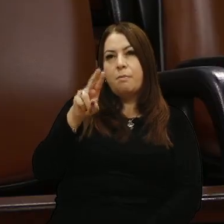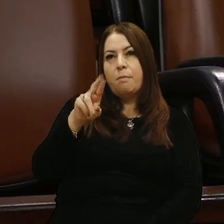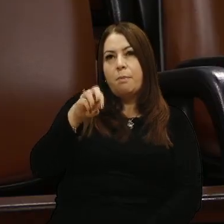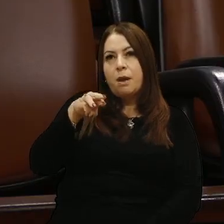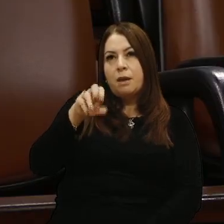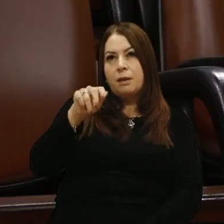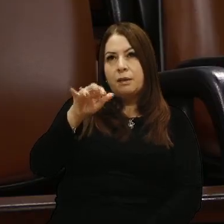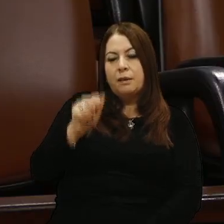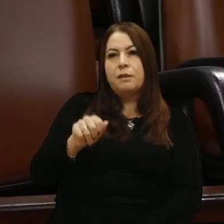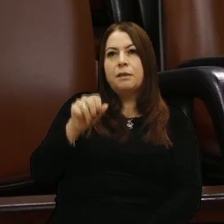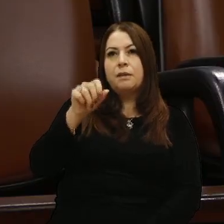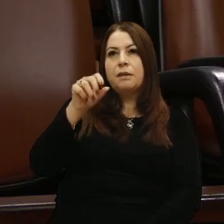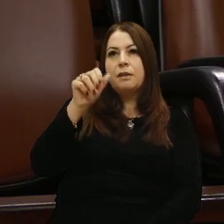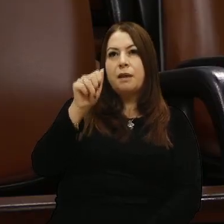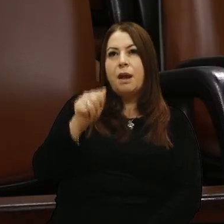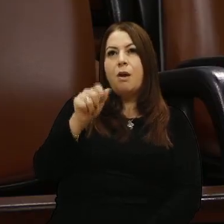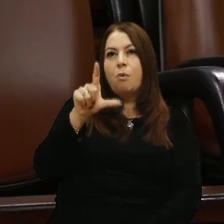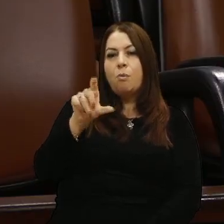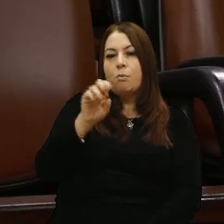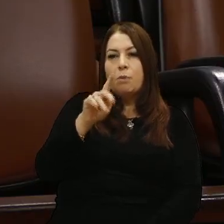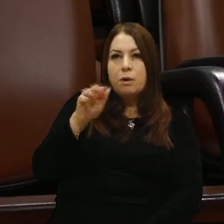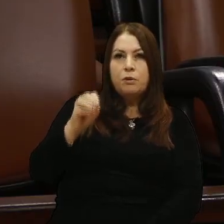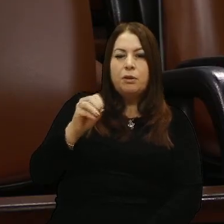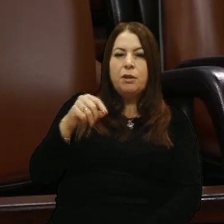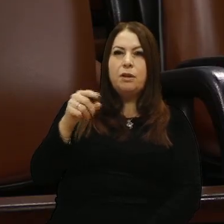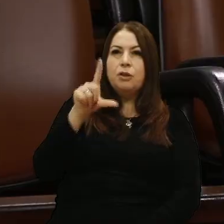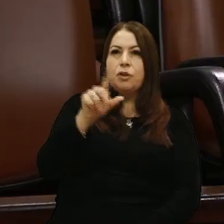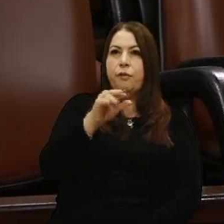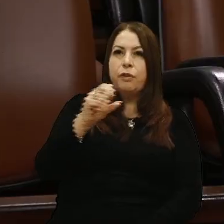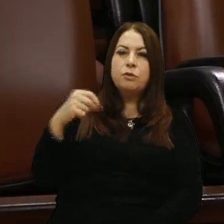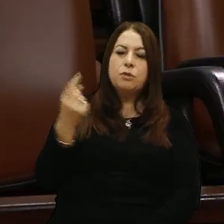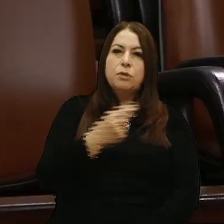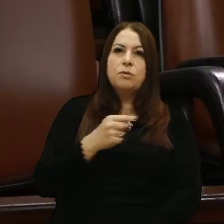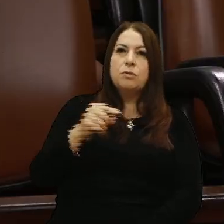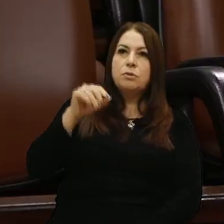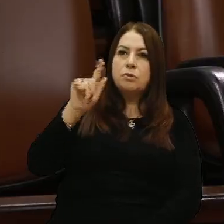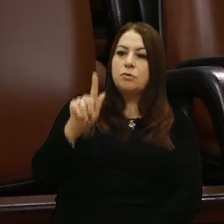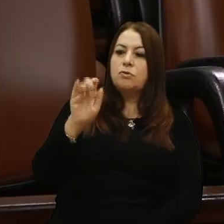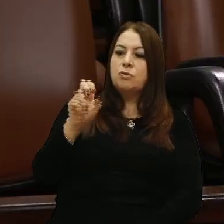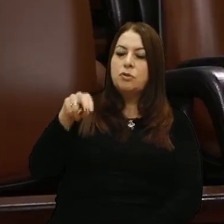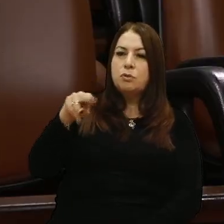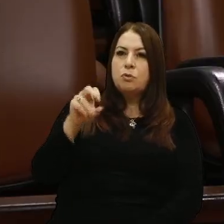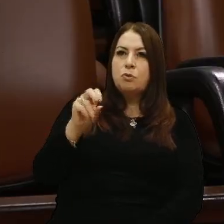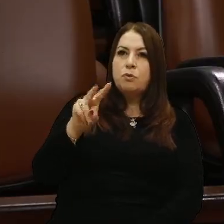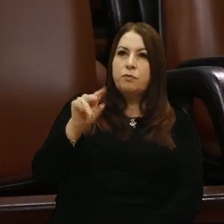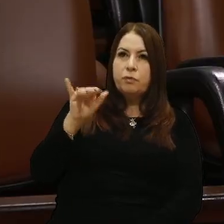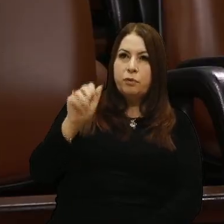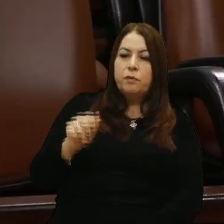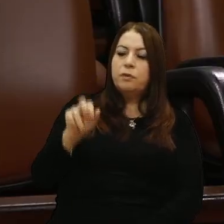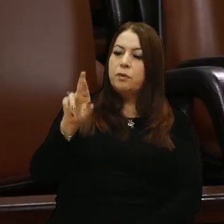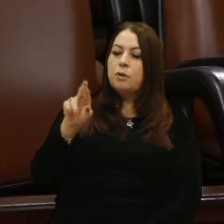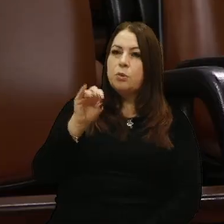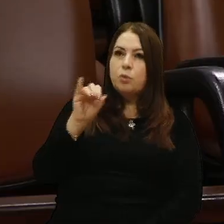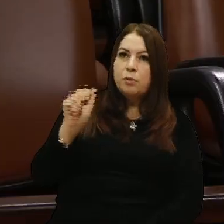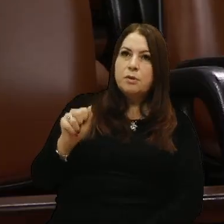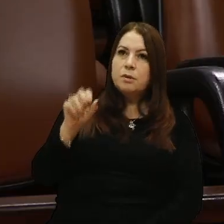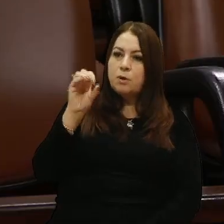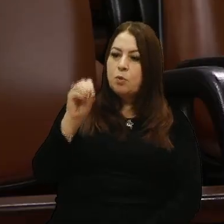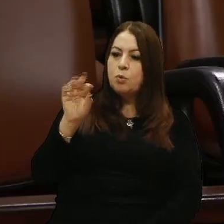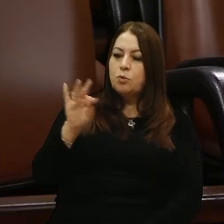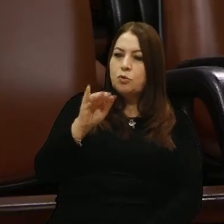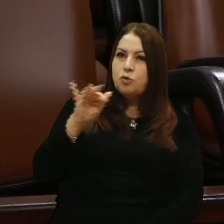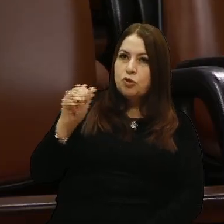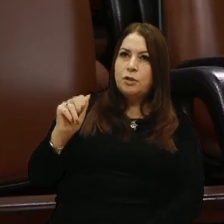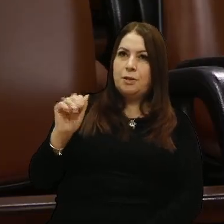Nazarena, Albano, Frederico, Luiz Francisco, Genoveva, Rosa e Otília, muitos